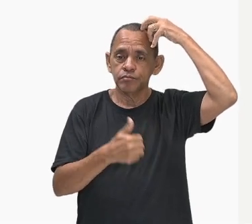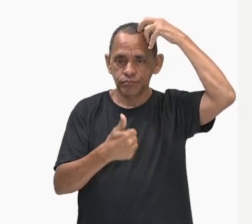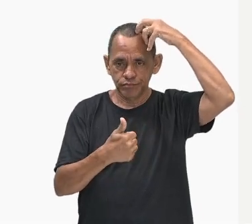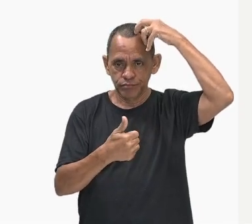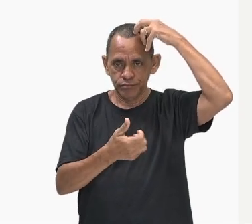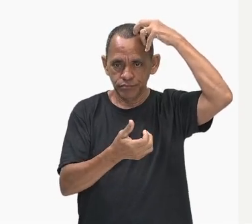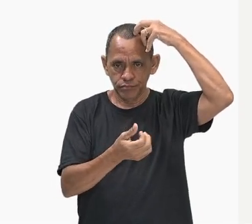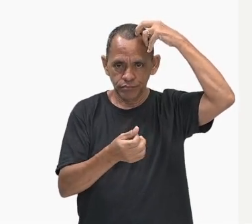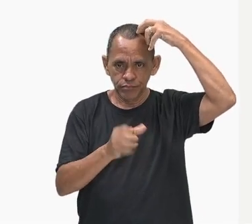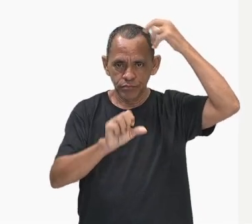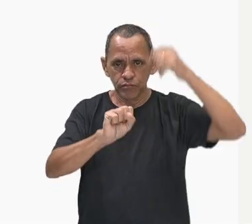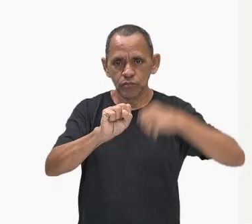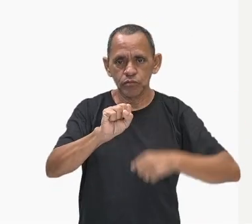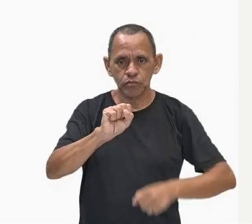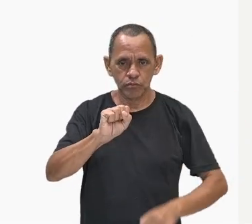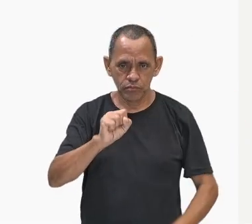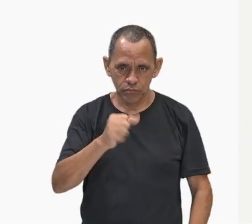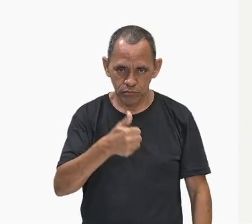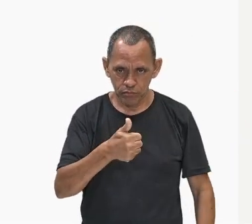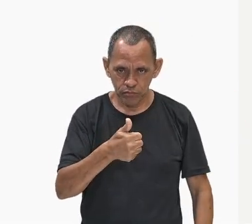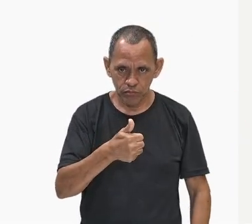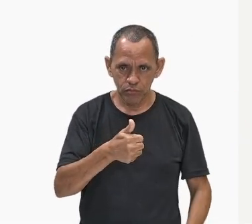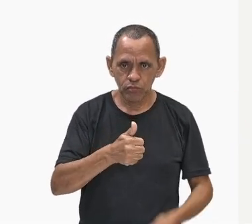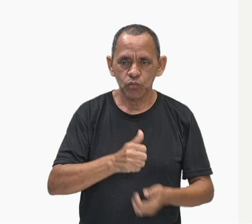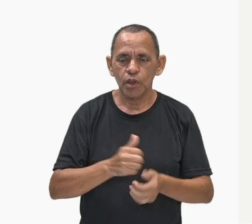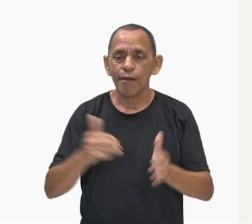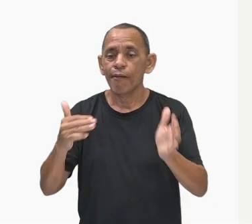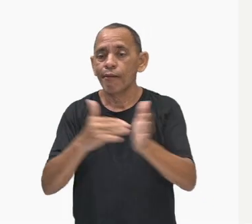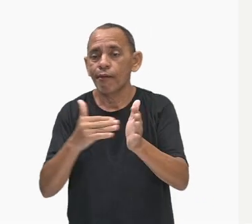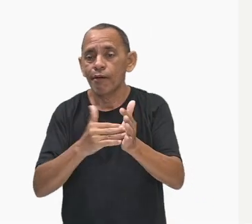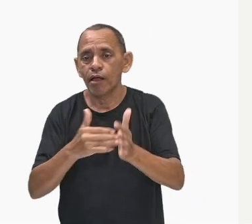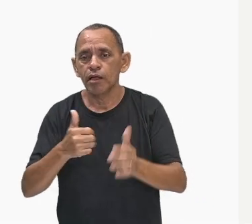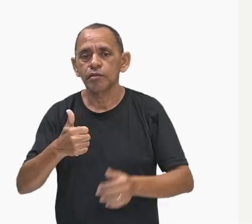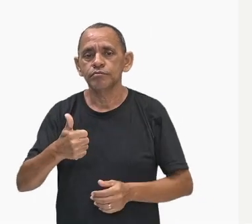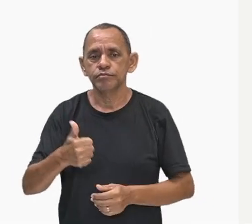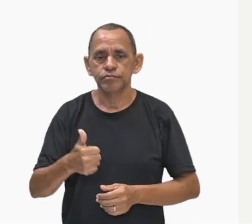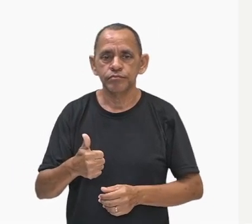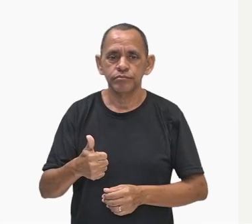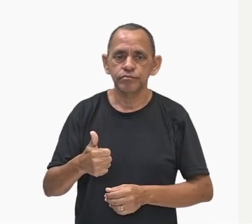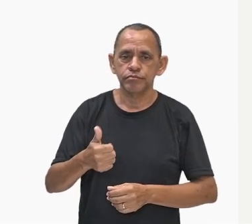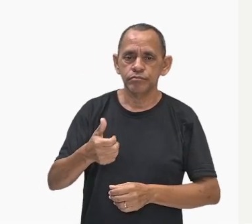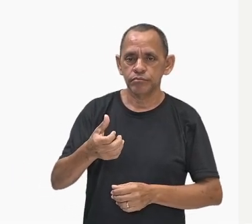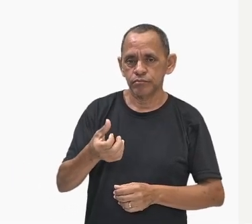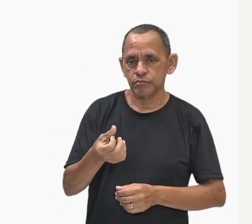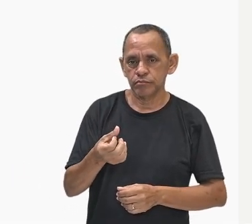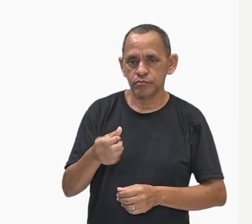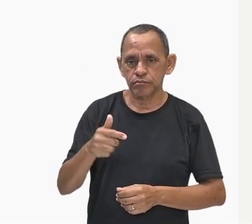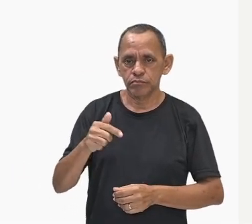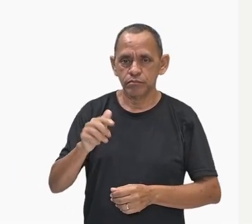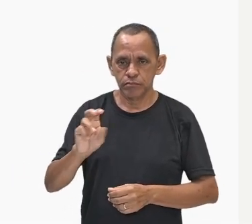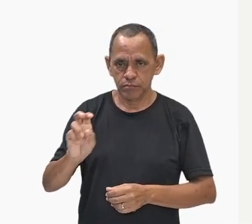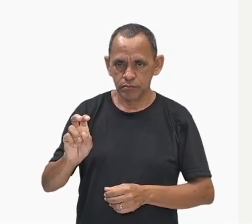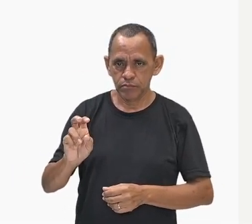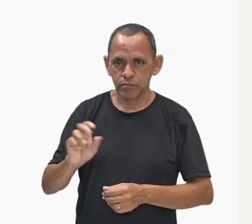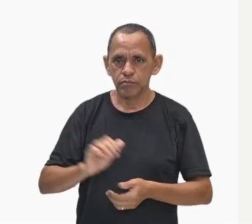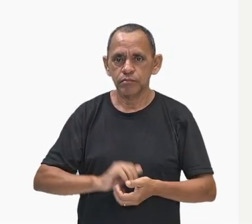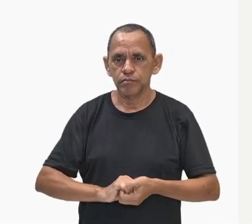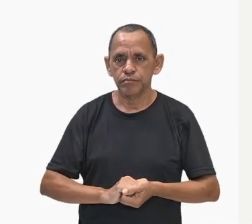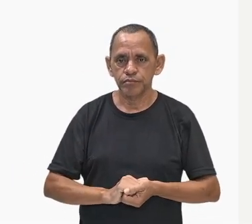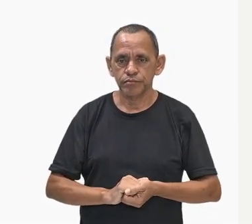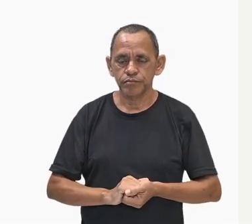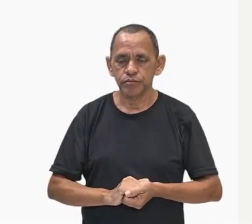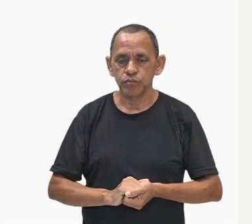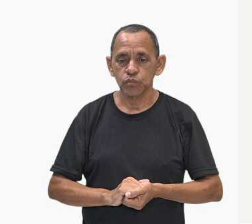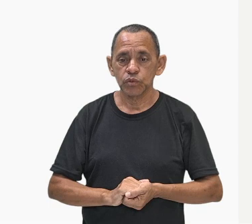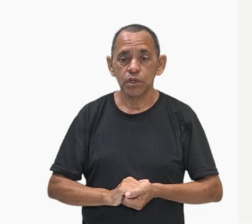até 1685, ano de sua morte. Vamos adiante. Seu irmão, Jaime II,